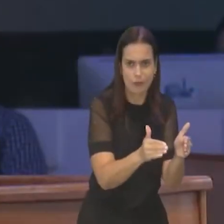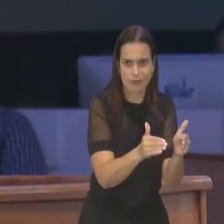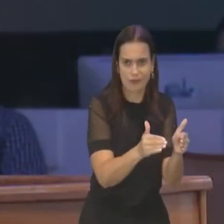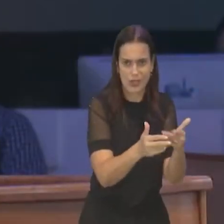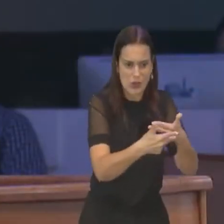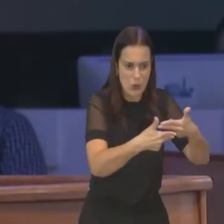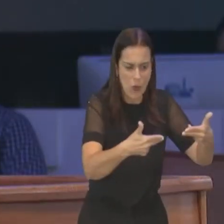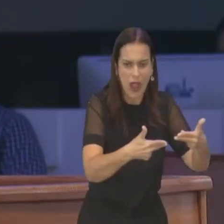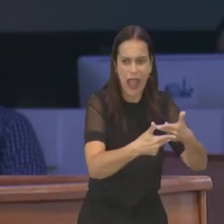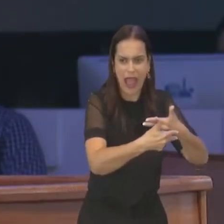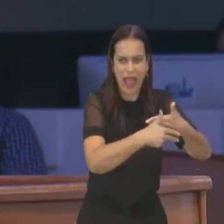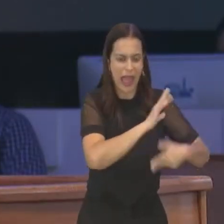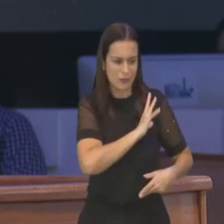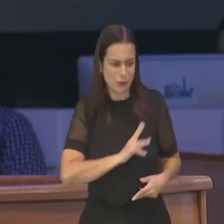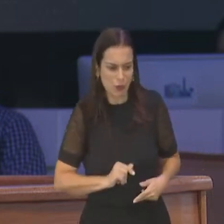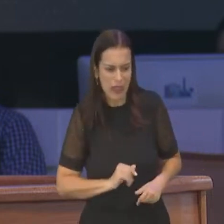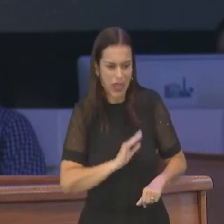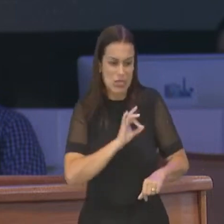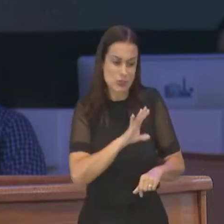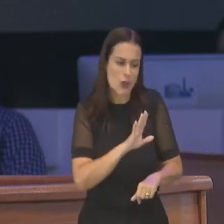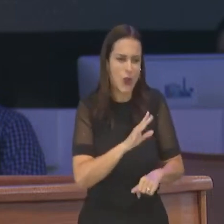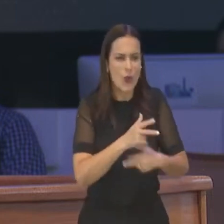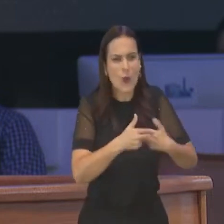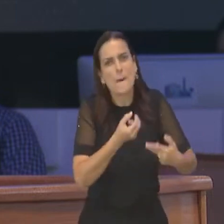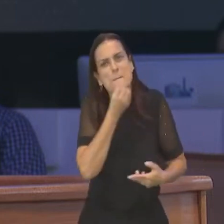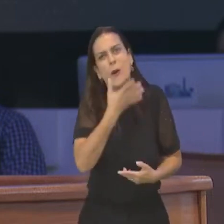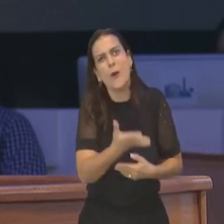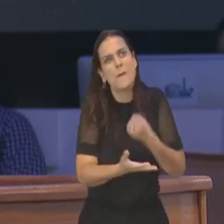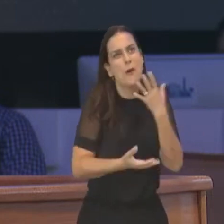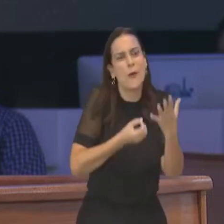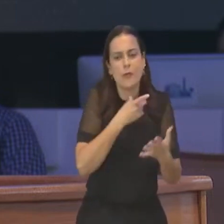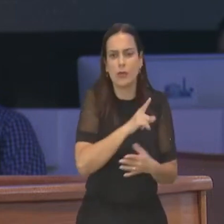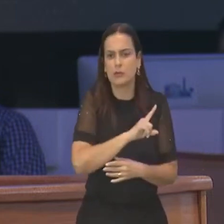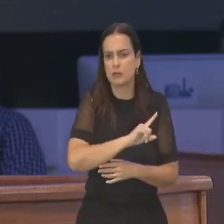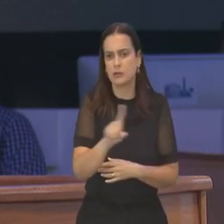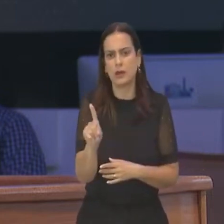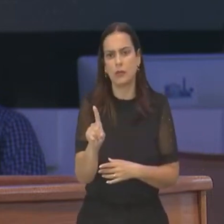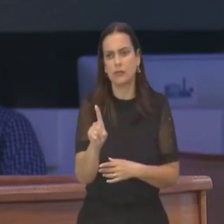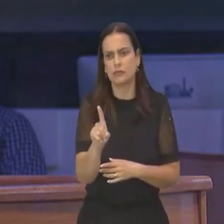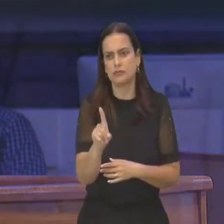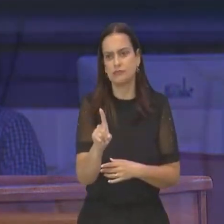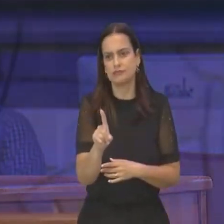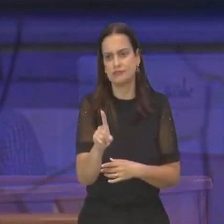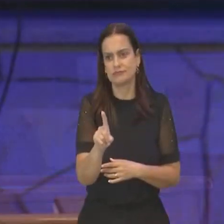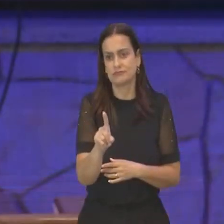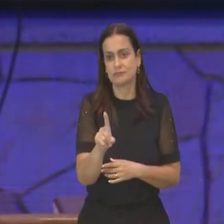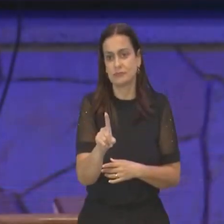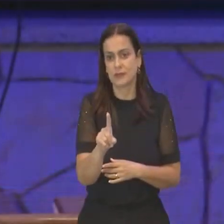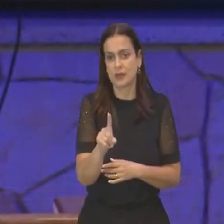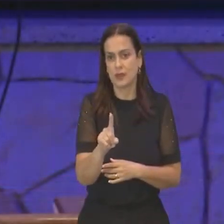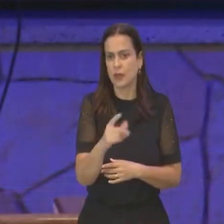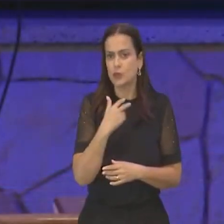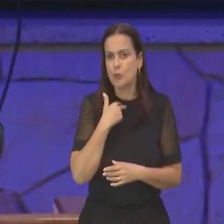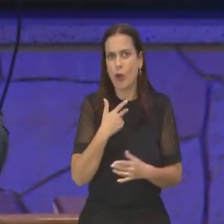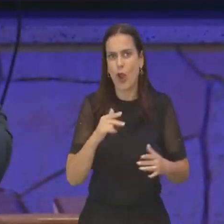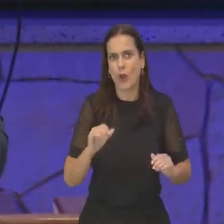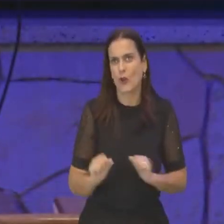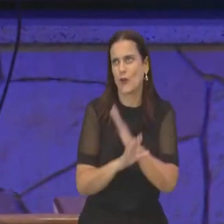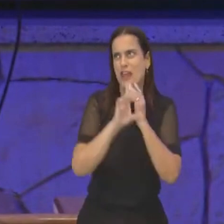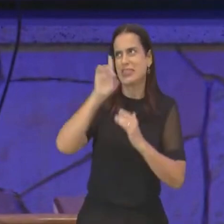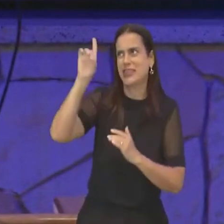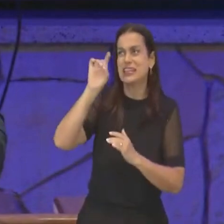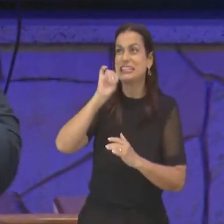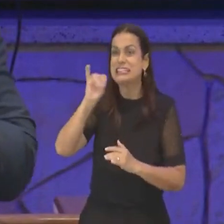cantar, adorar apenas quando tudo vai bem em nossa vida. Não devemos glorificar o nome de